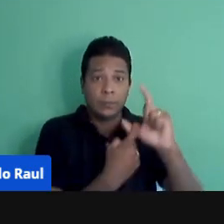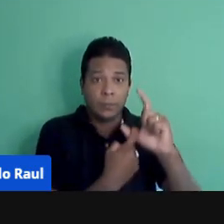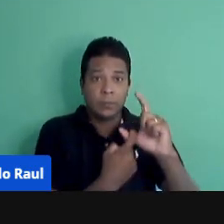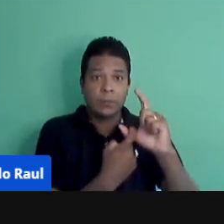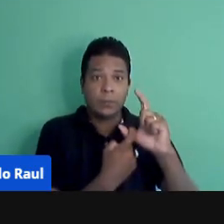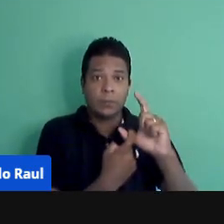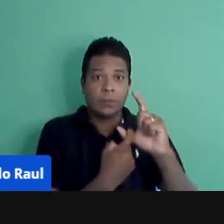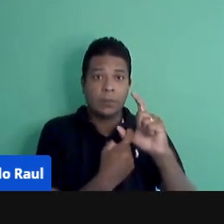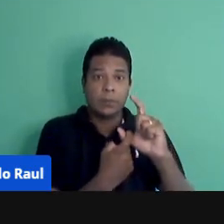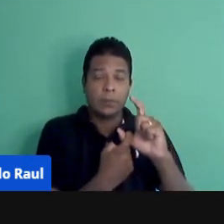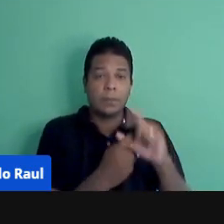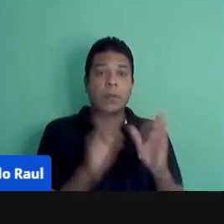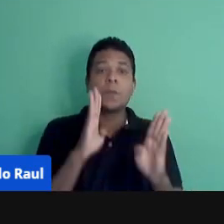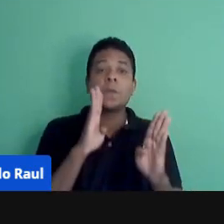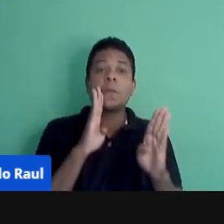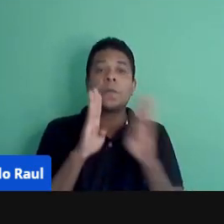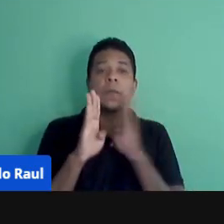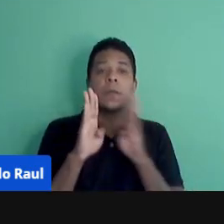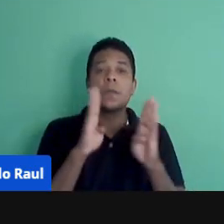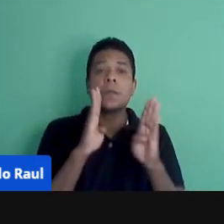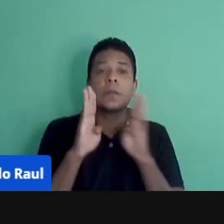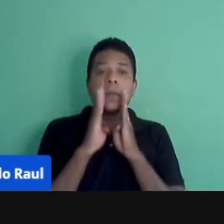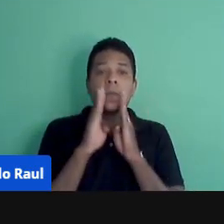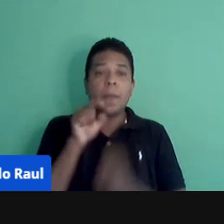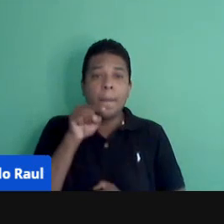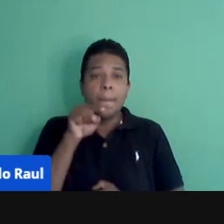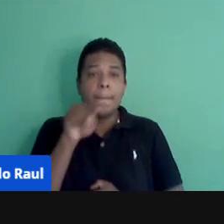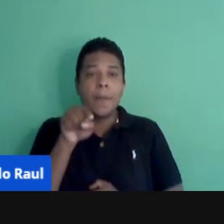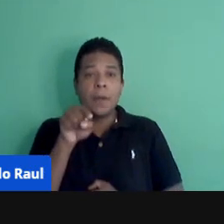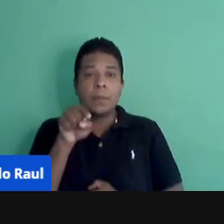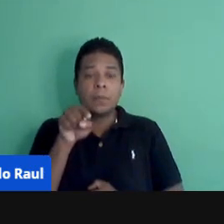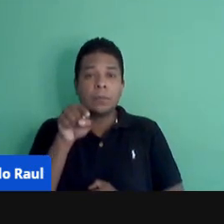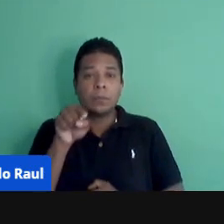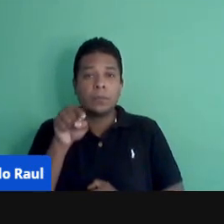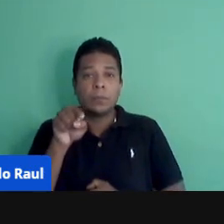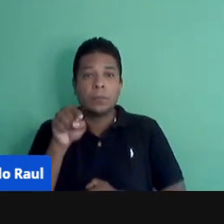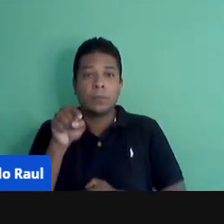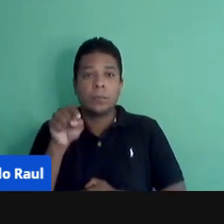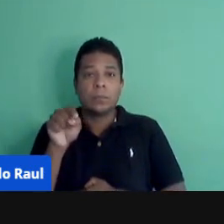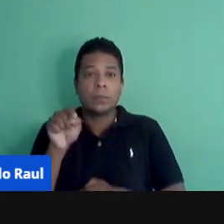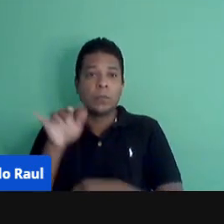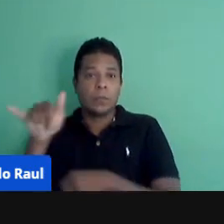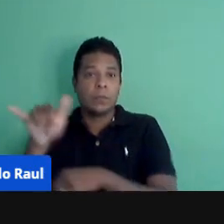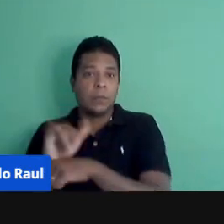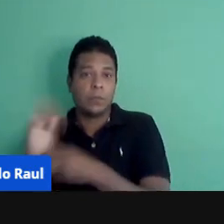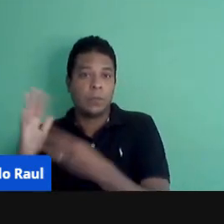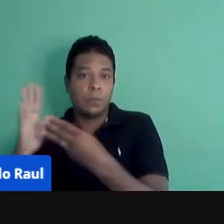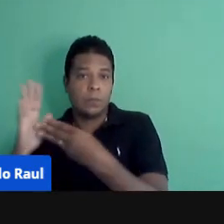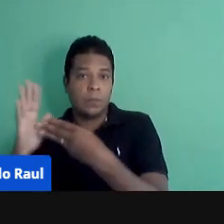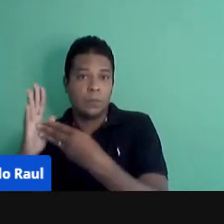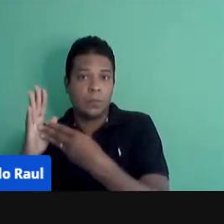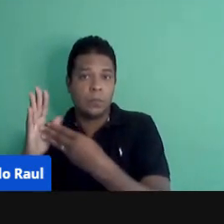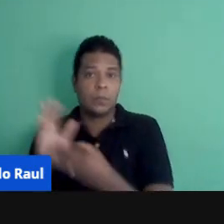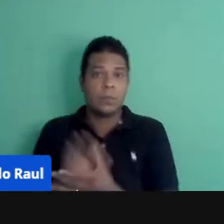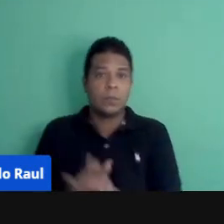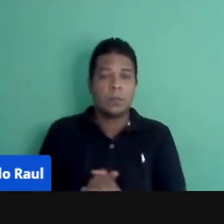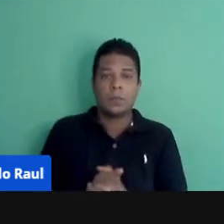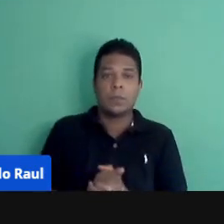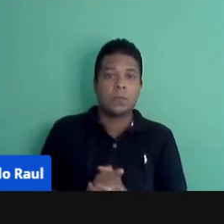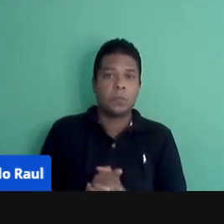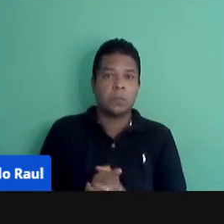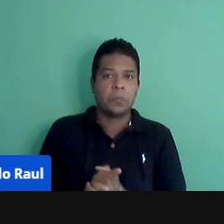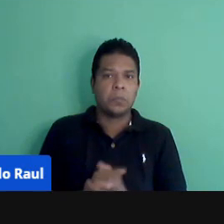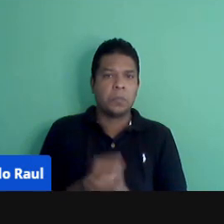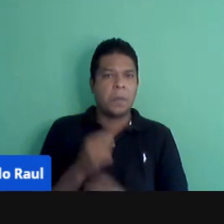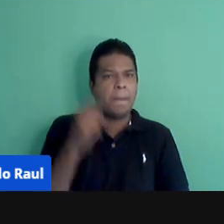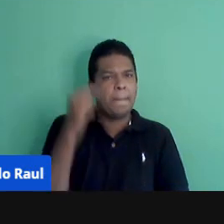página do Facebook. Então, eles entram na página, clica no link, já vai direto para o formulário. Achei que não ia ter tanto